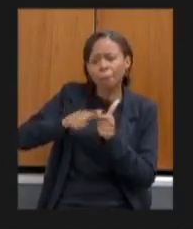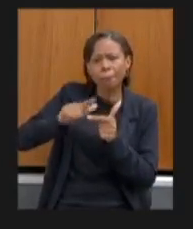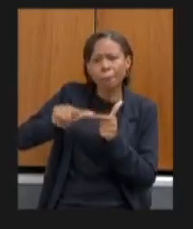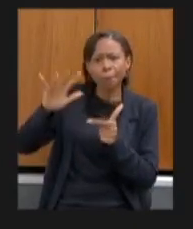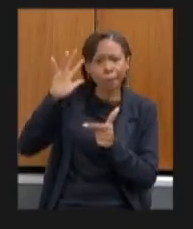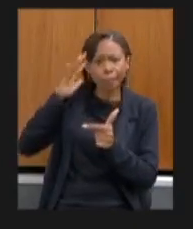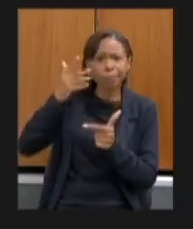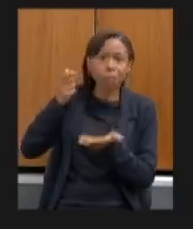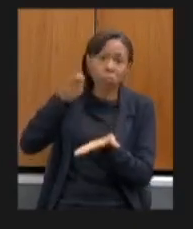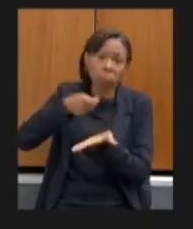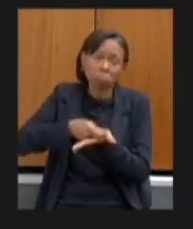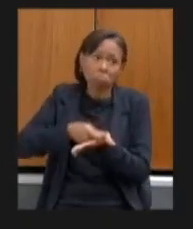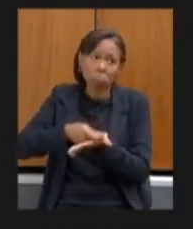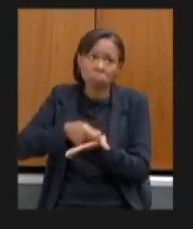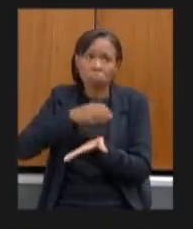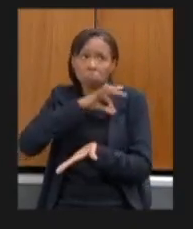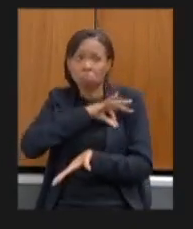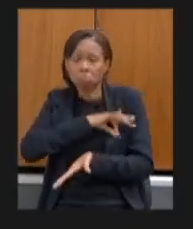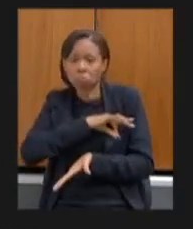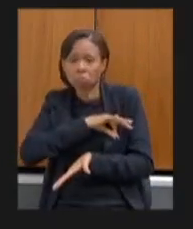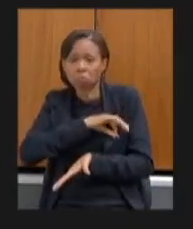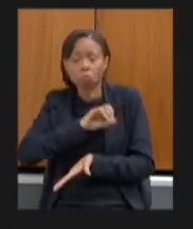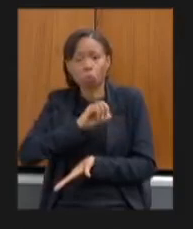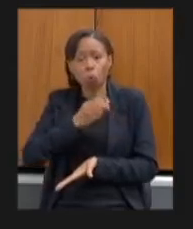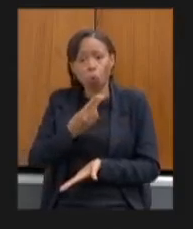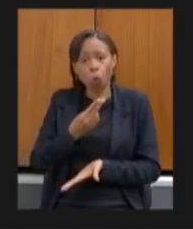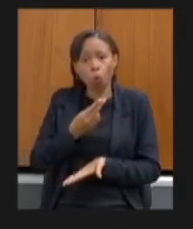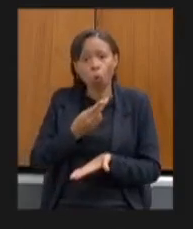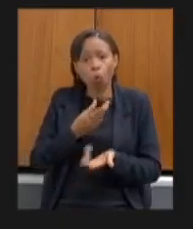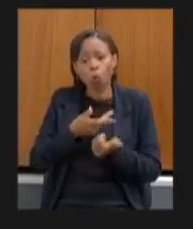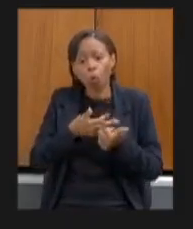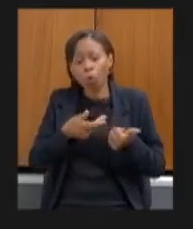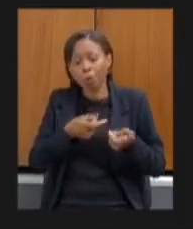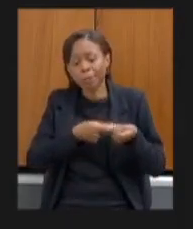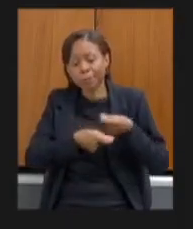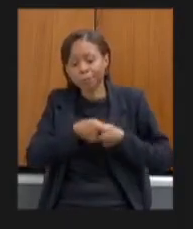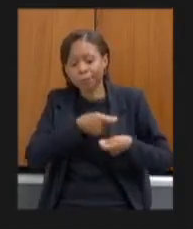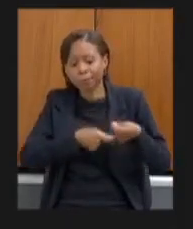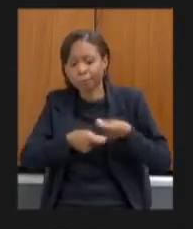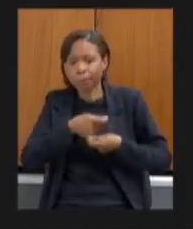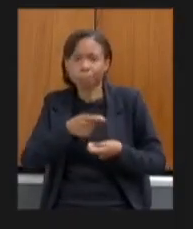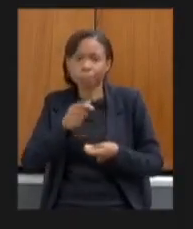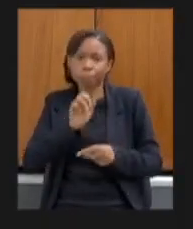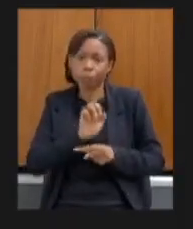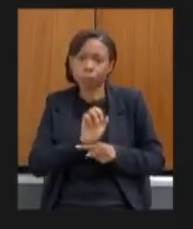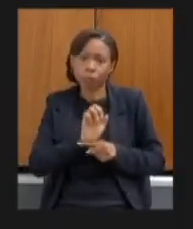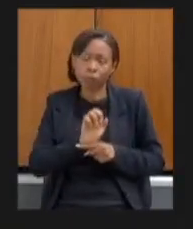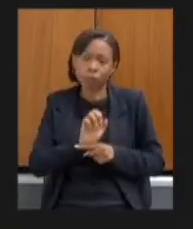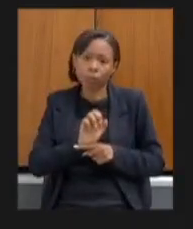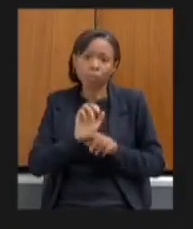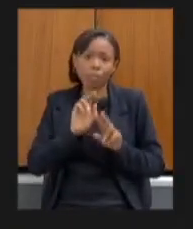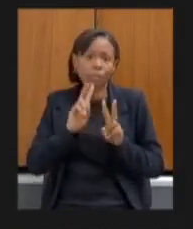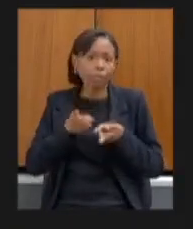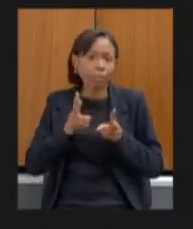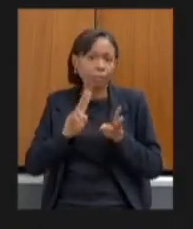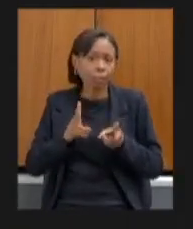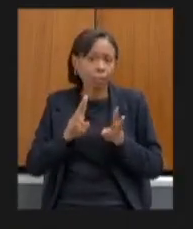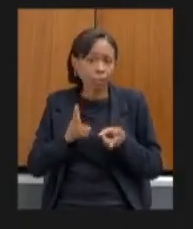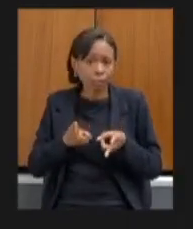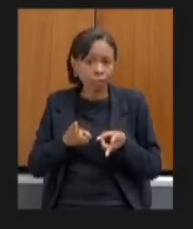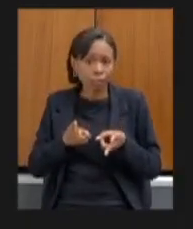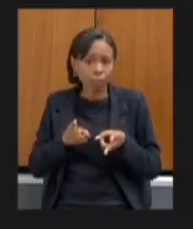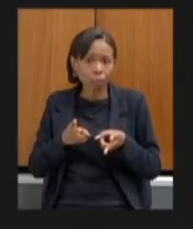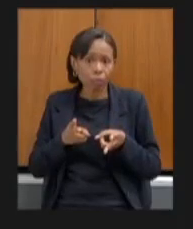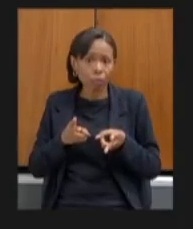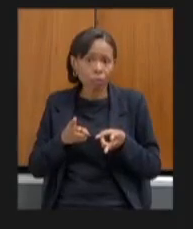pagamento de salário, seja da situação econômica do Estado, mas sempre trazendo para a sociedade, para povo mineiro,